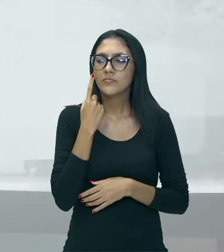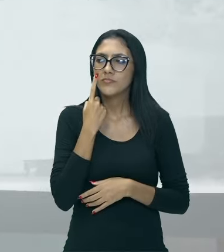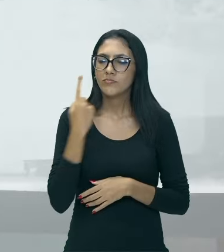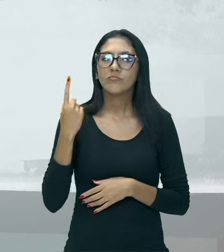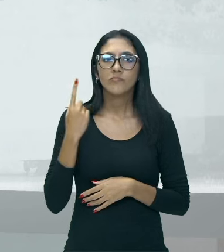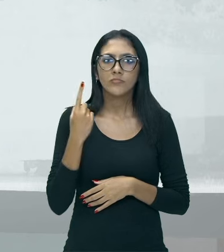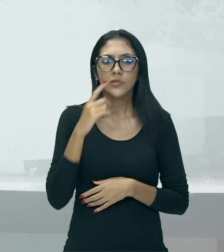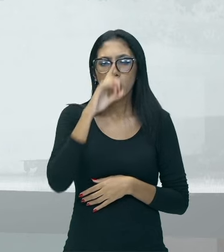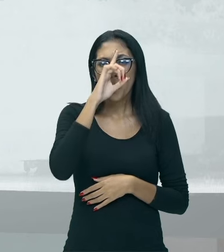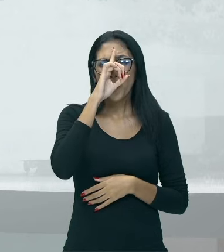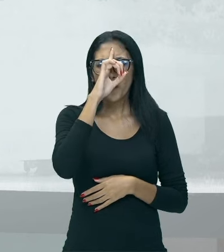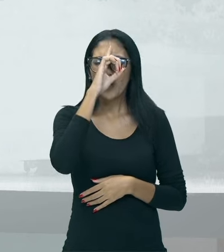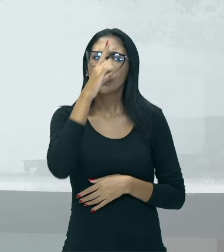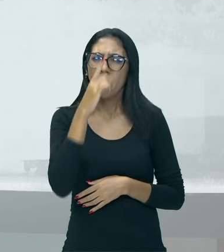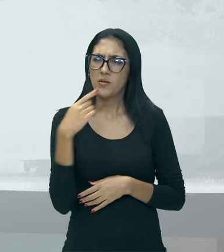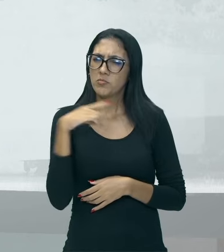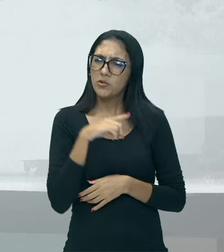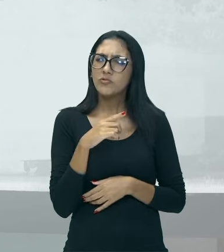mostrar um exemplo de